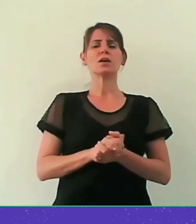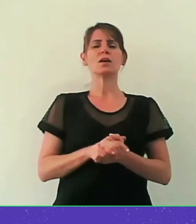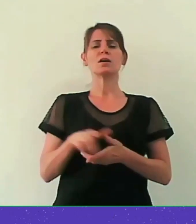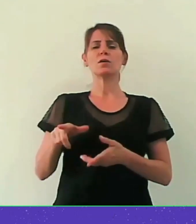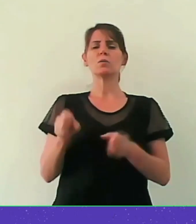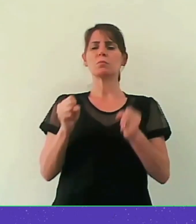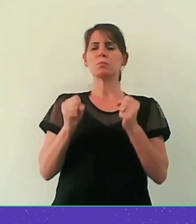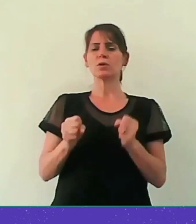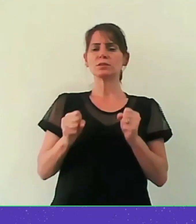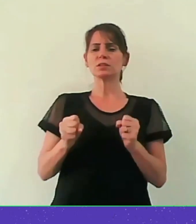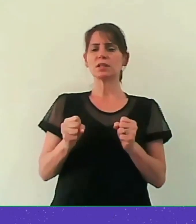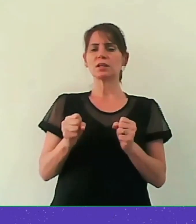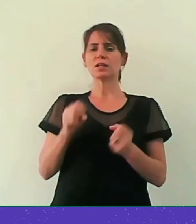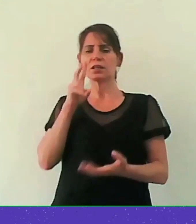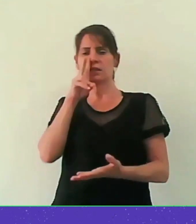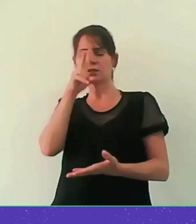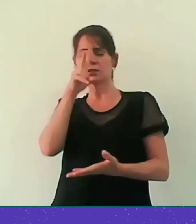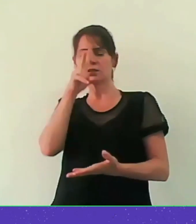força?